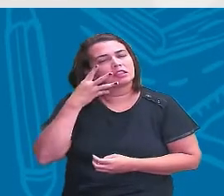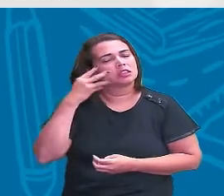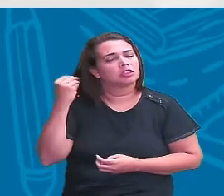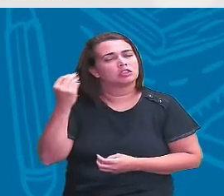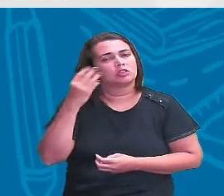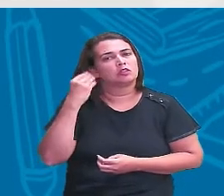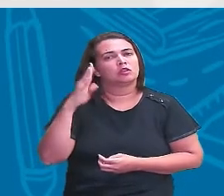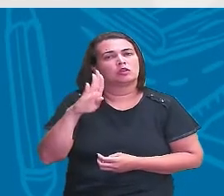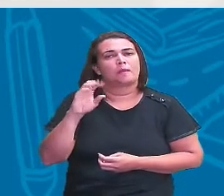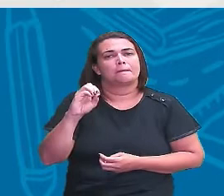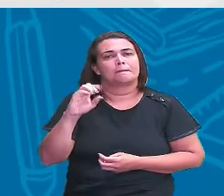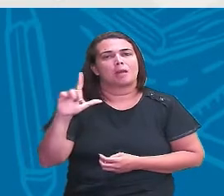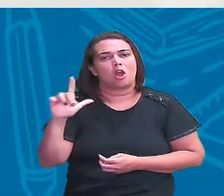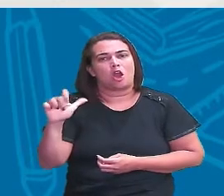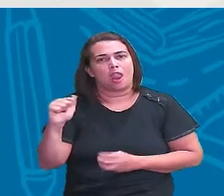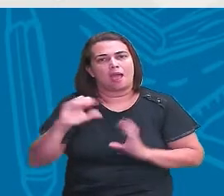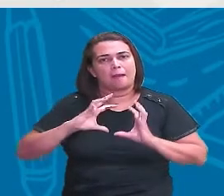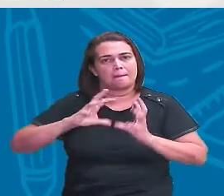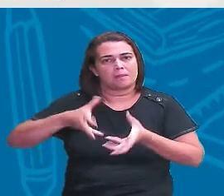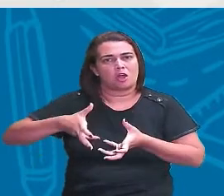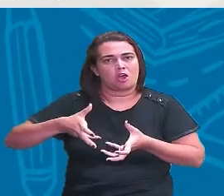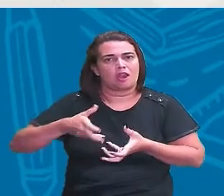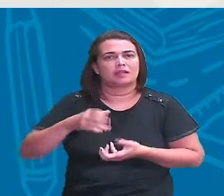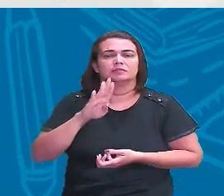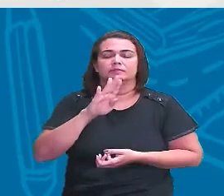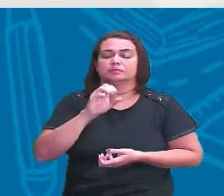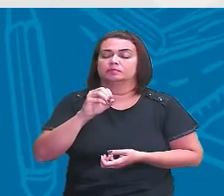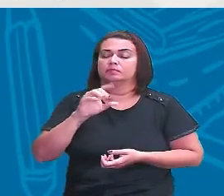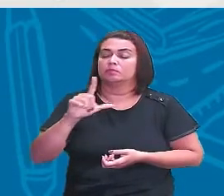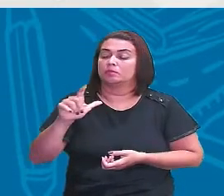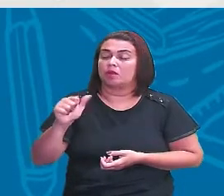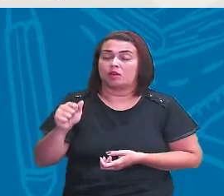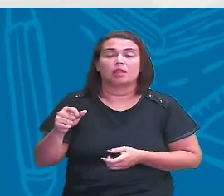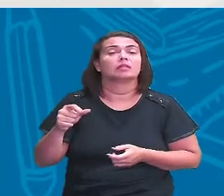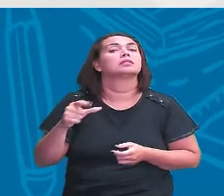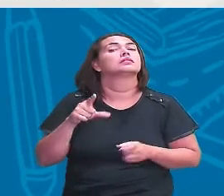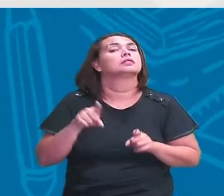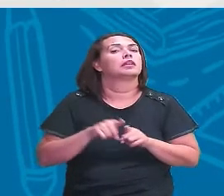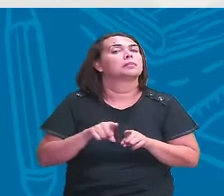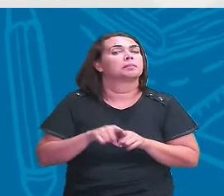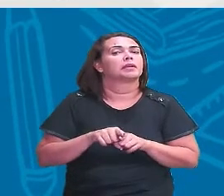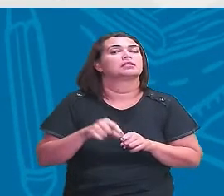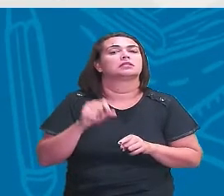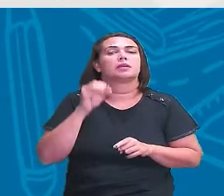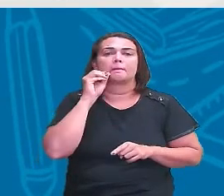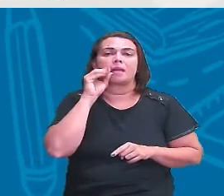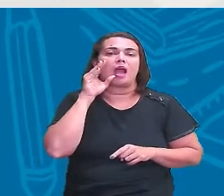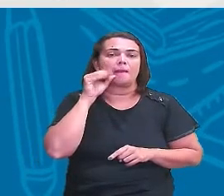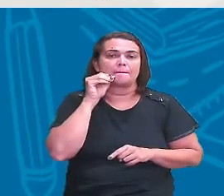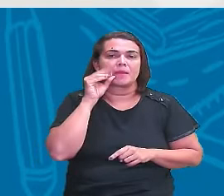é? Bola. Também são palavras de 2 sílabas.